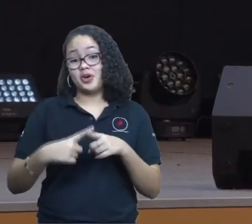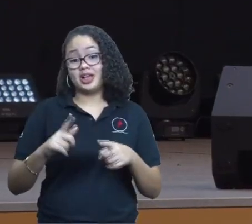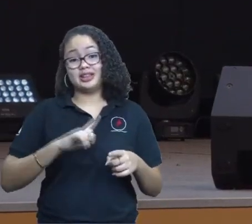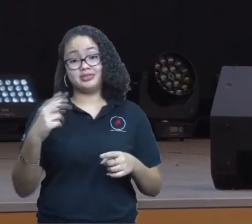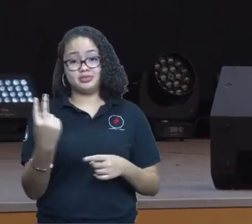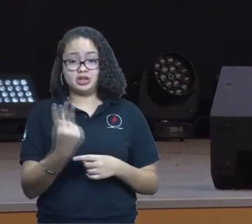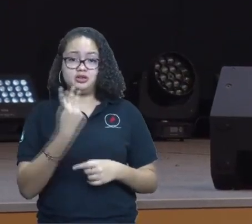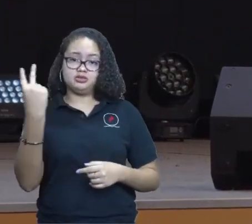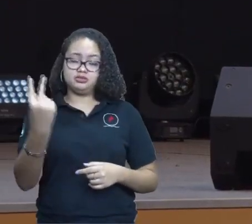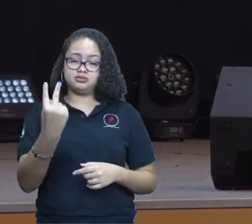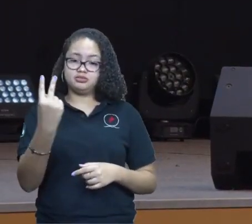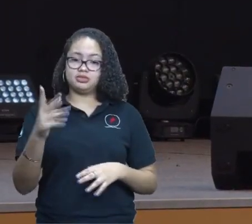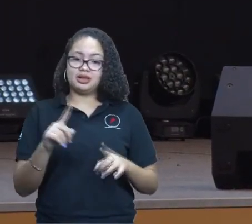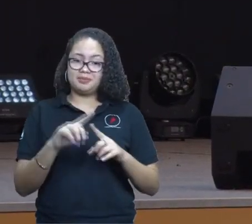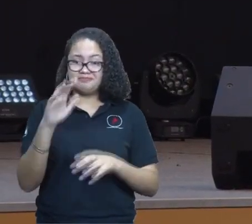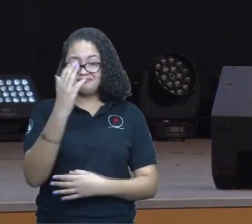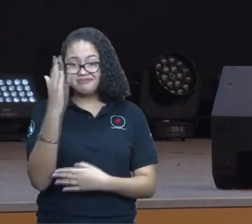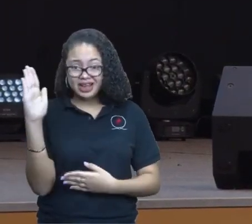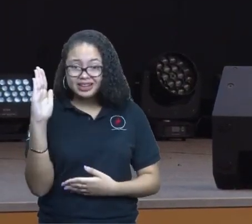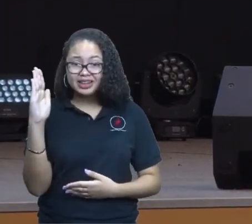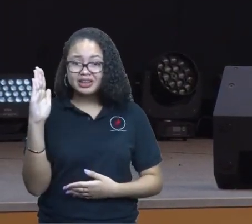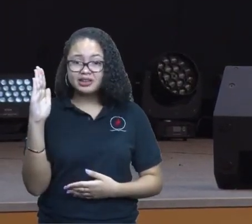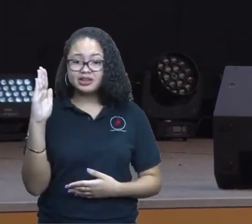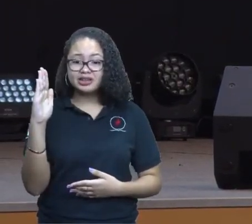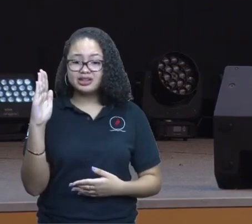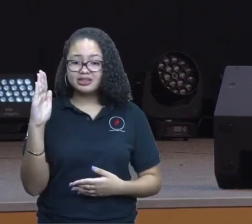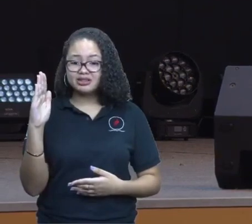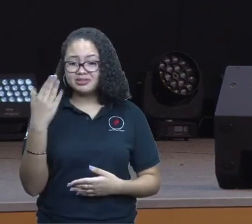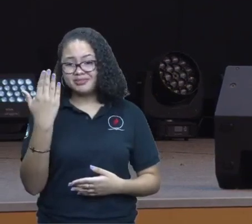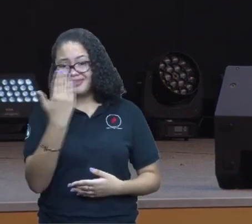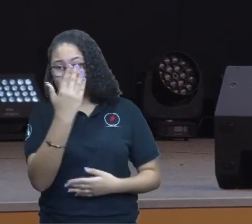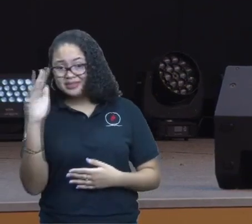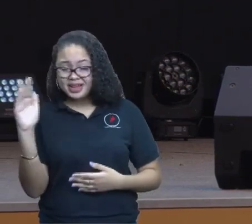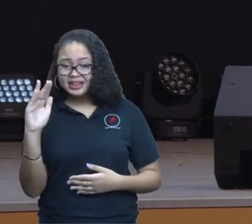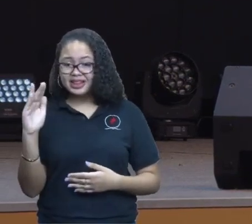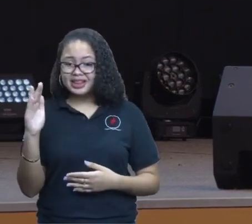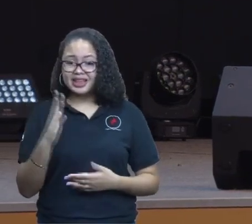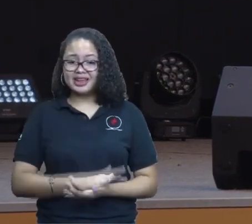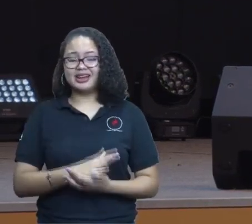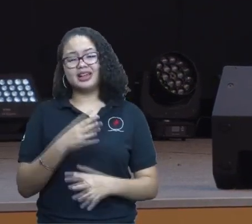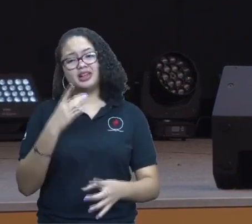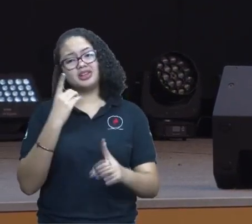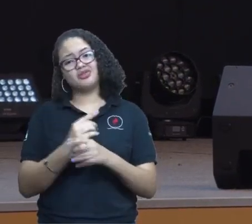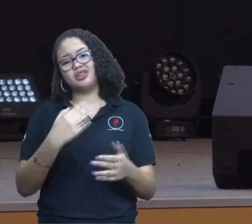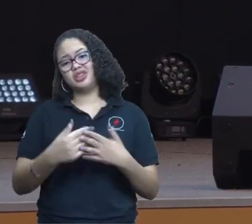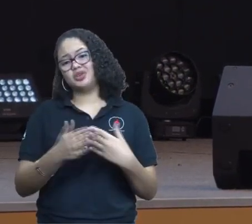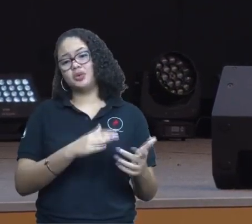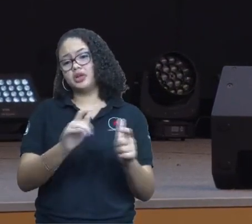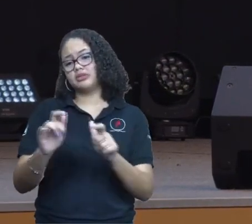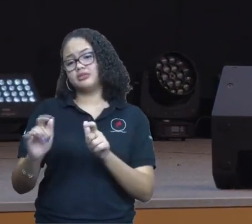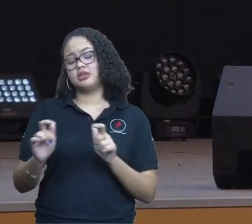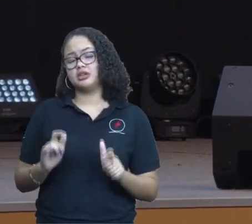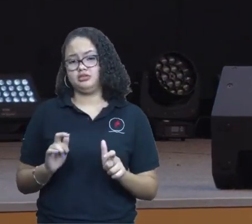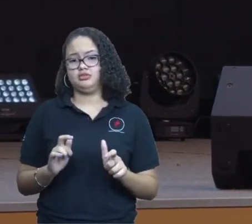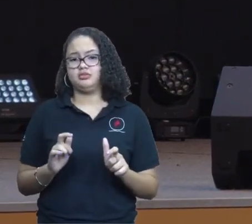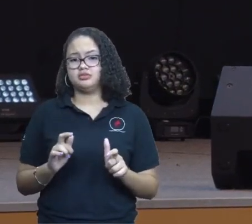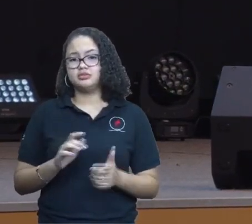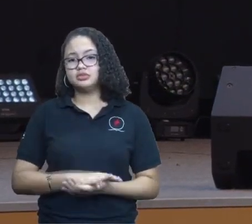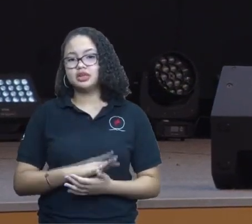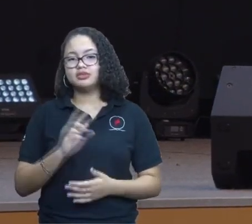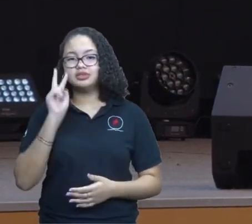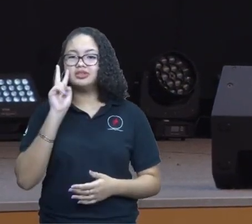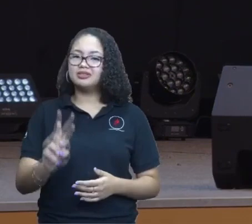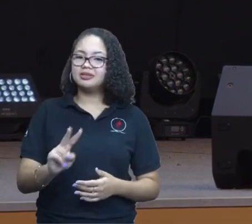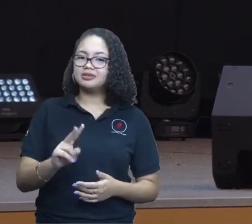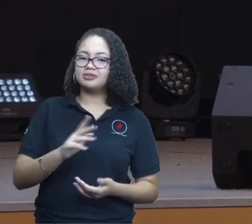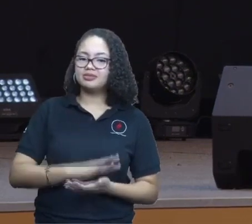valor madeira para ser cabo de Machado você acha em qualquer lugar Aí você olha